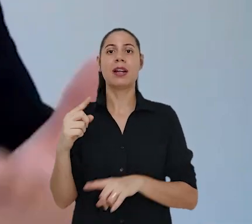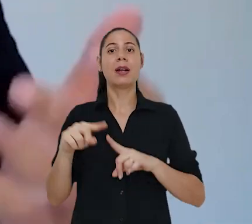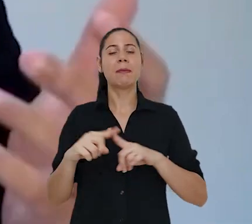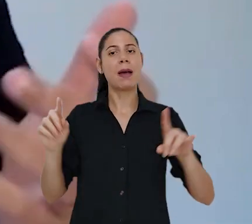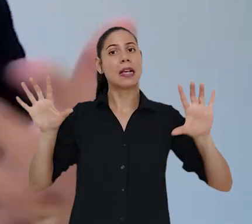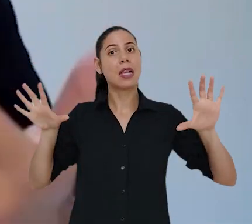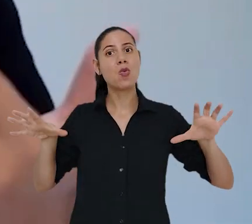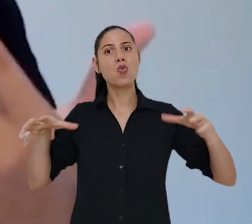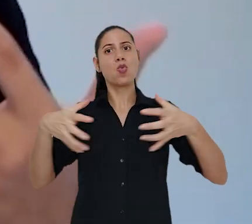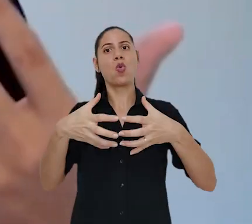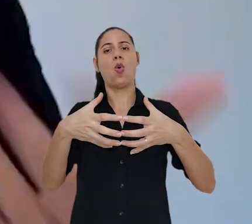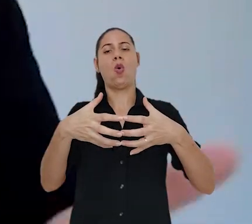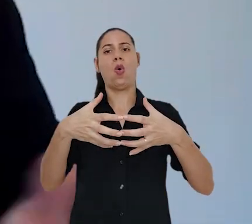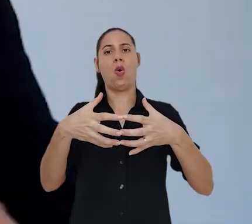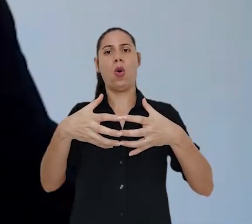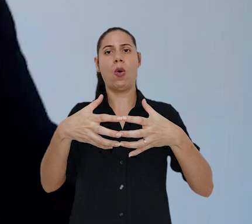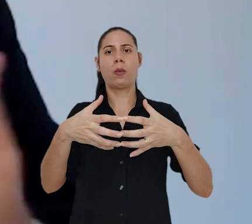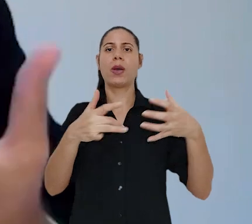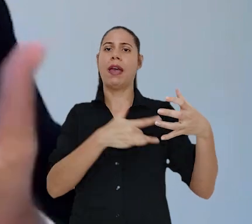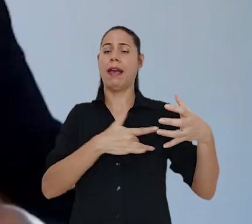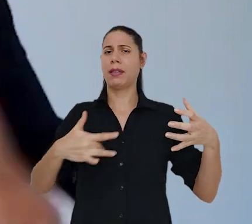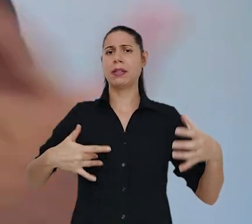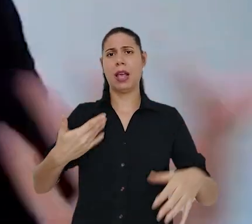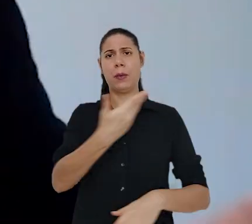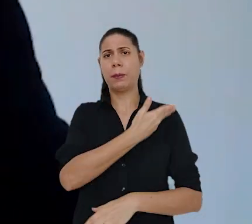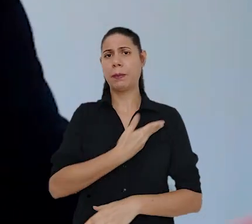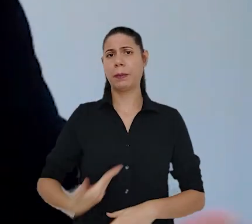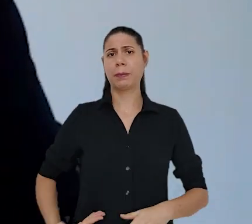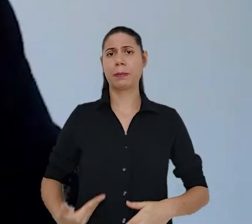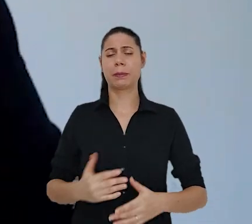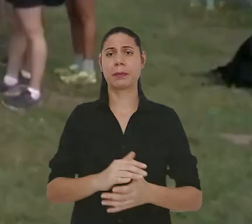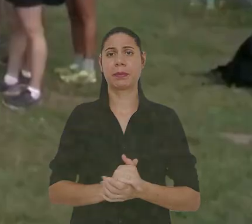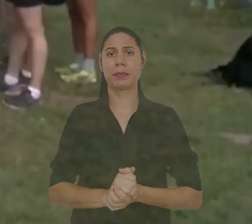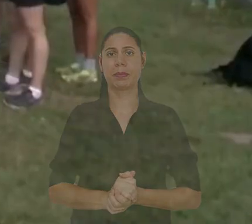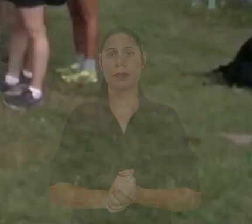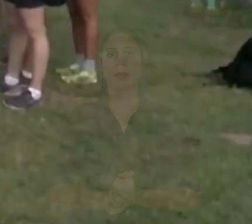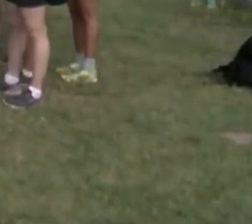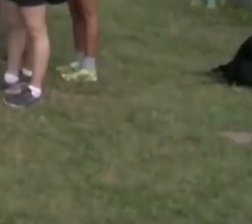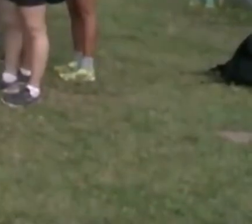mas sim uma questão de ordem coletiva, uma questão de ordem de saúde pública.